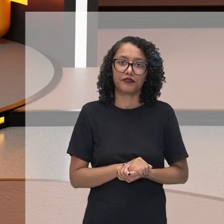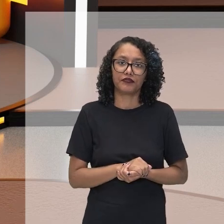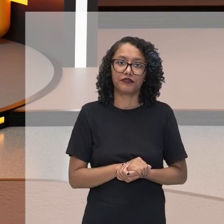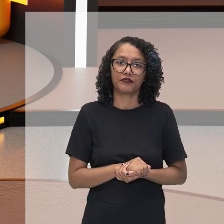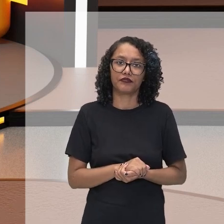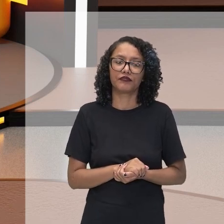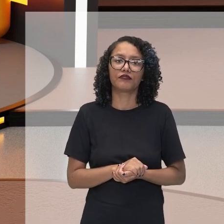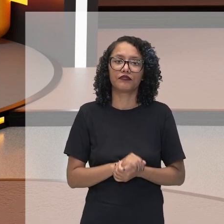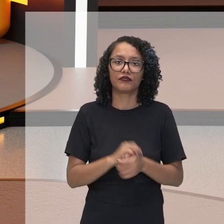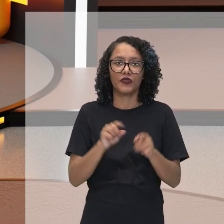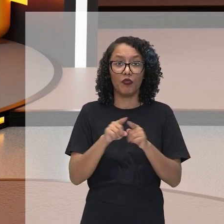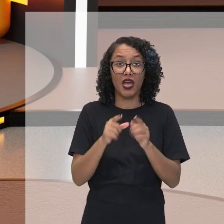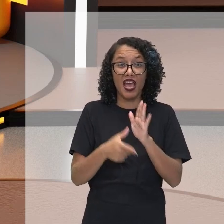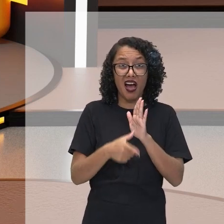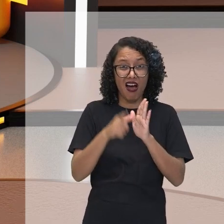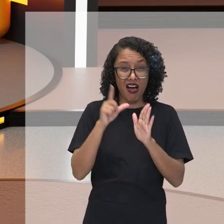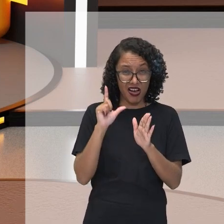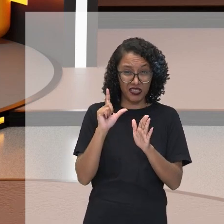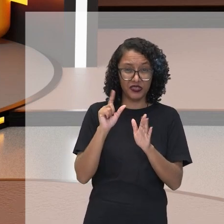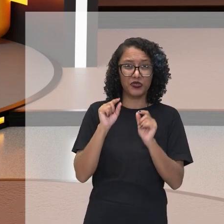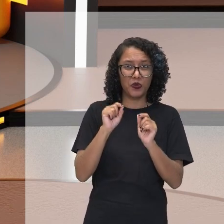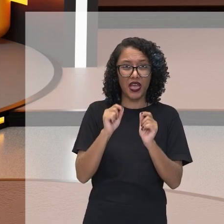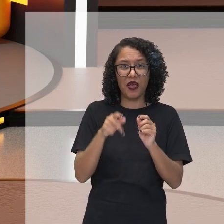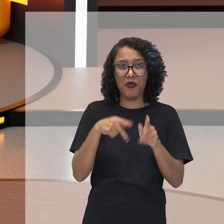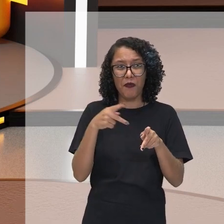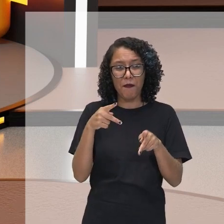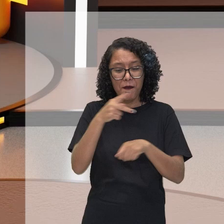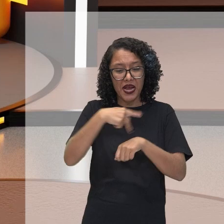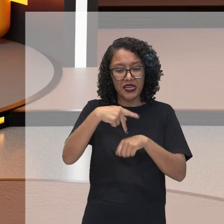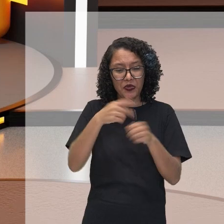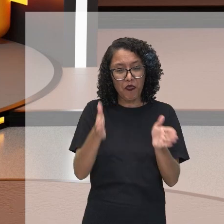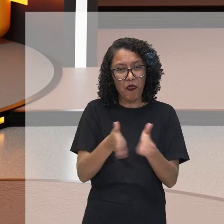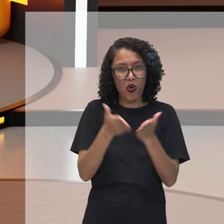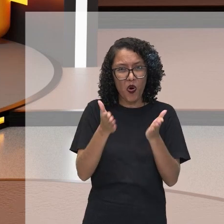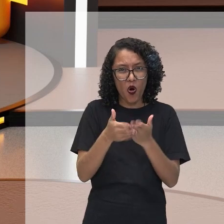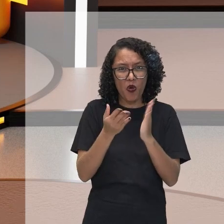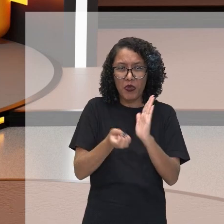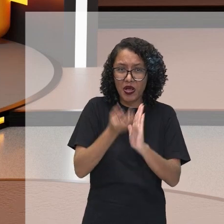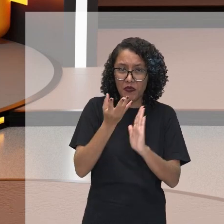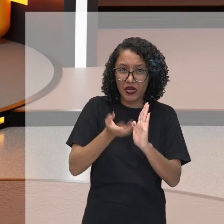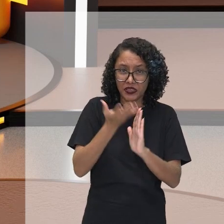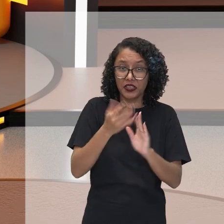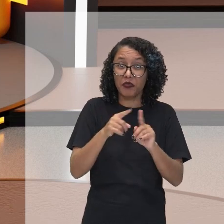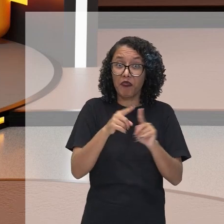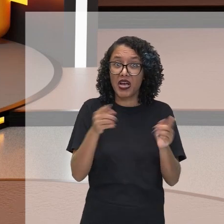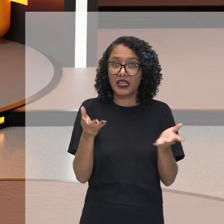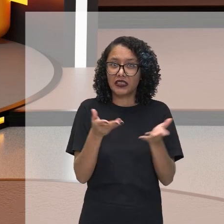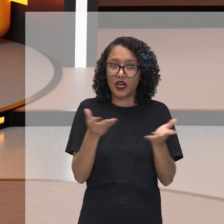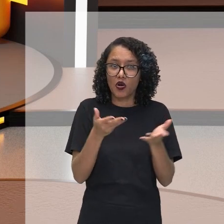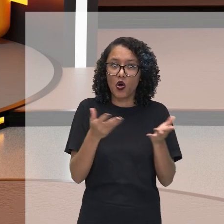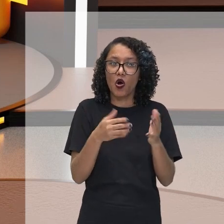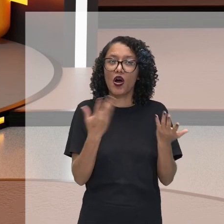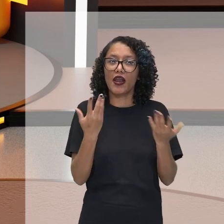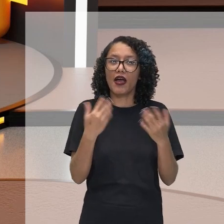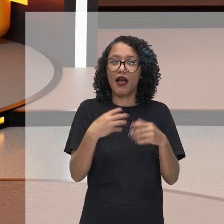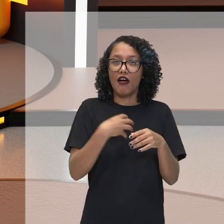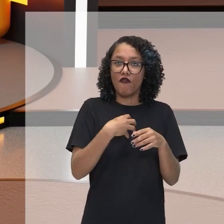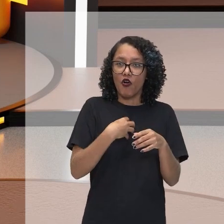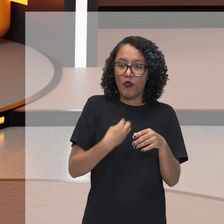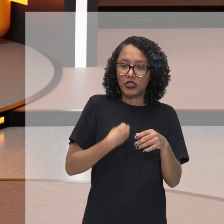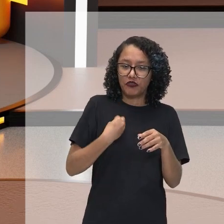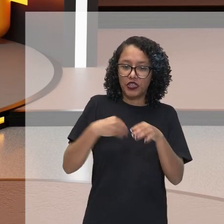considerados países pobres, países emergentes, porém, atualmente possuem padrões de vida semelhantes a de